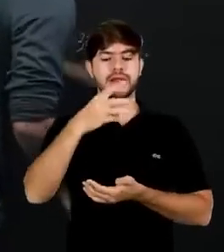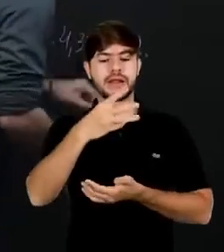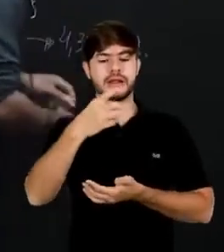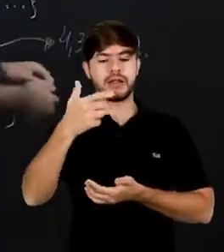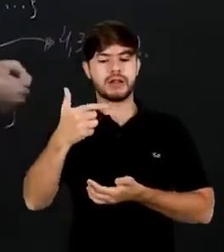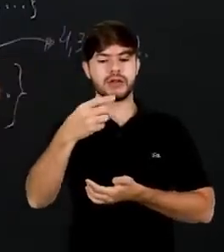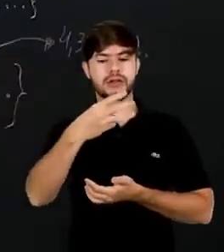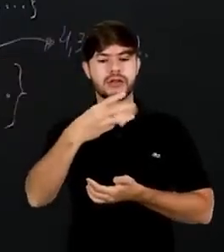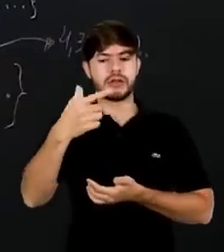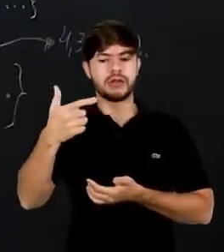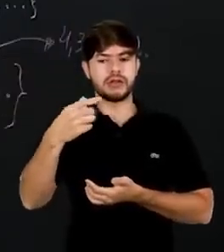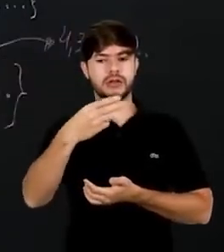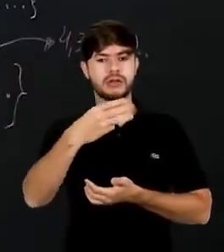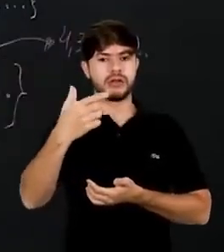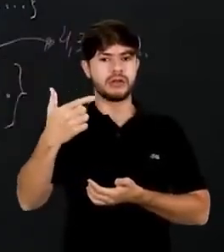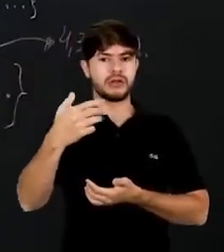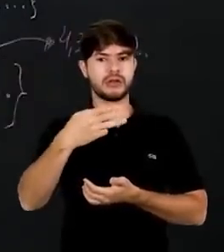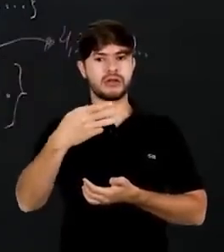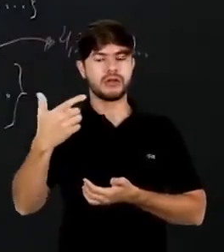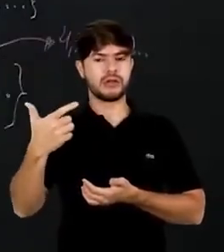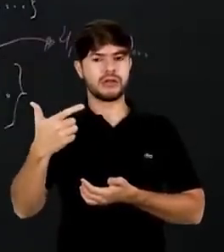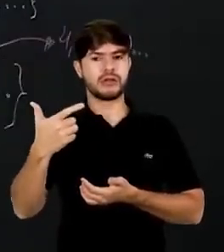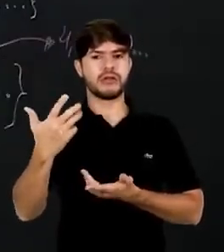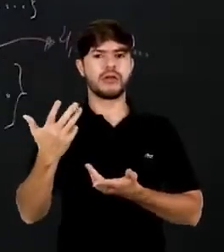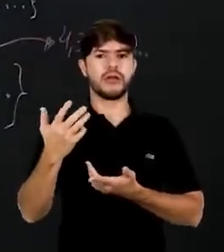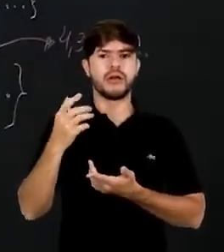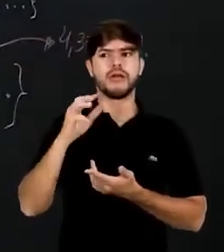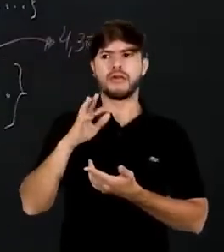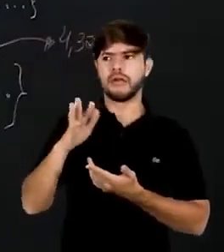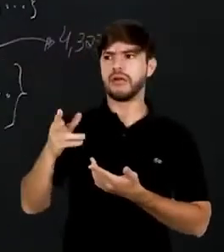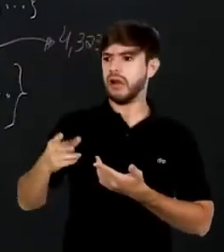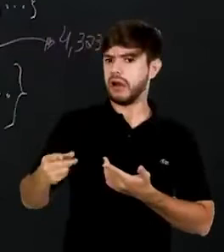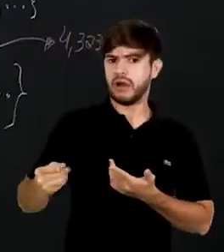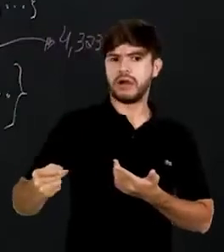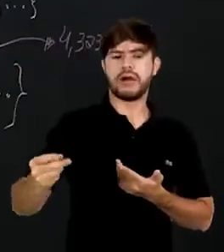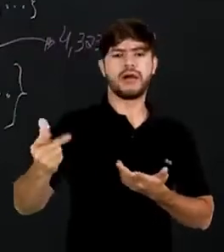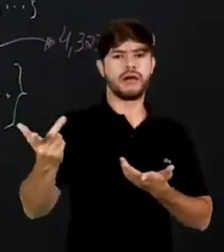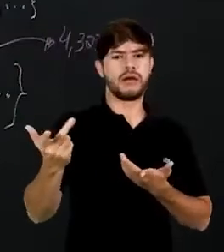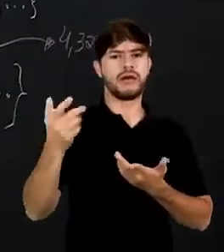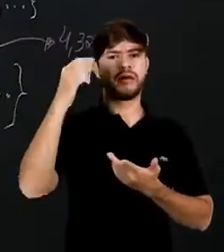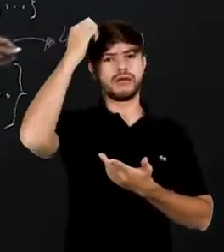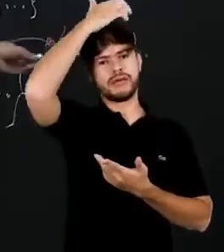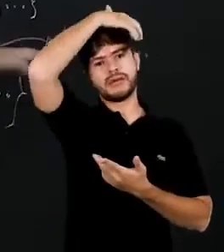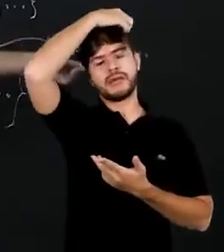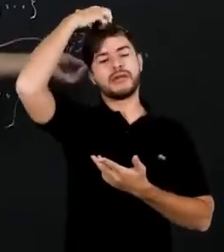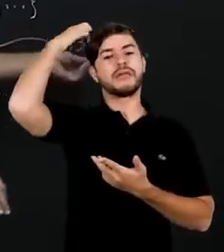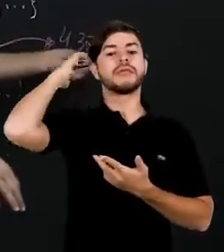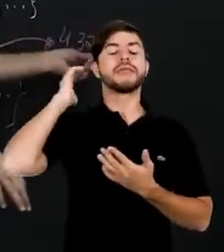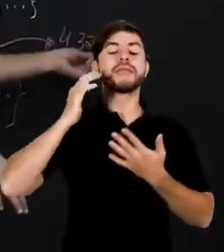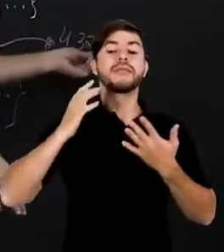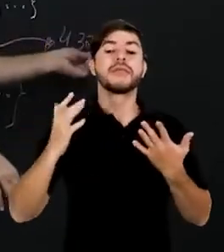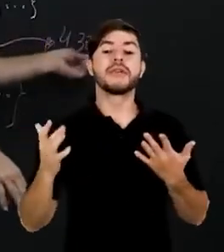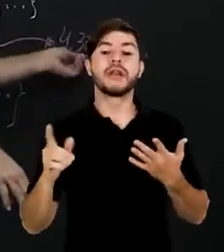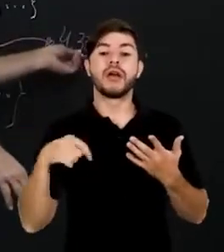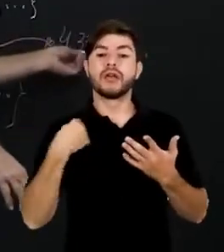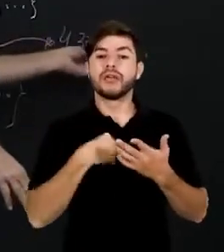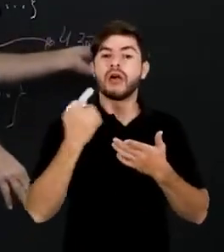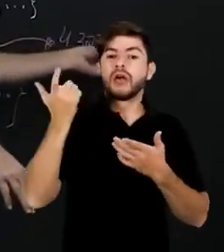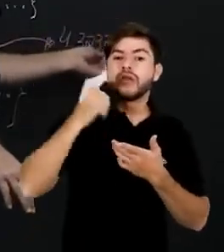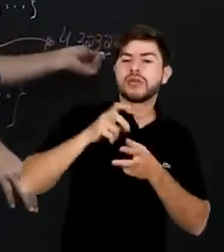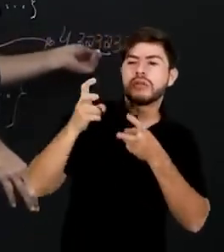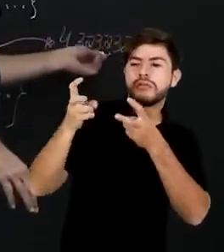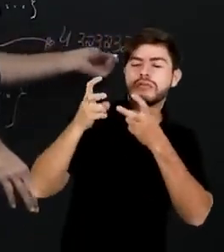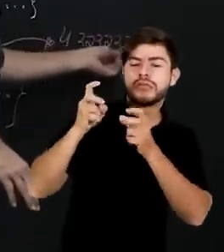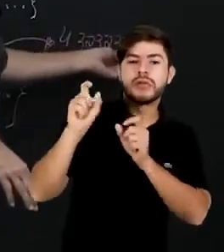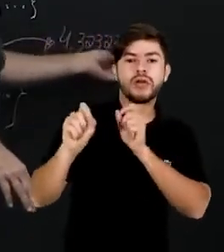4,32, 32, 32, e aí, no caso, vai para o infinito. Bem, aqui a gente consegue identificar que o